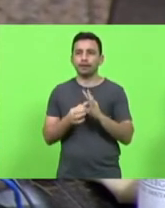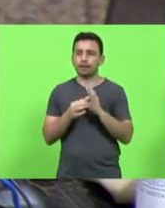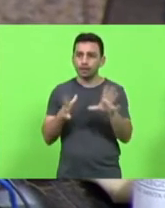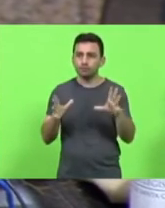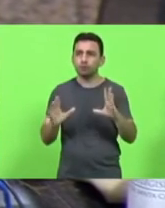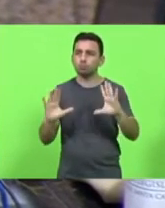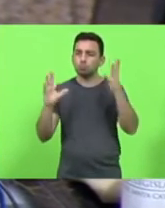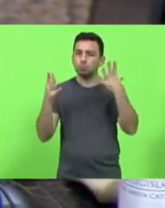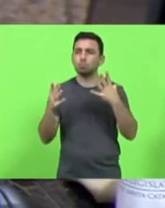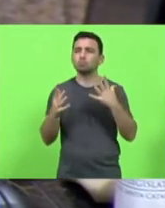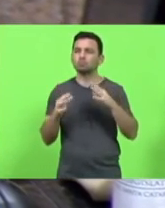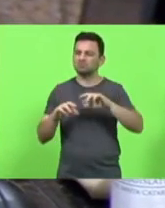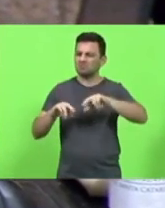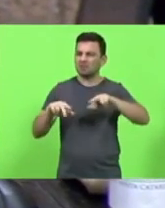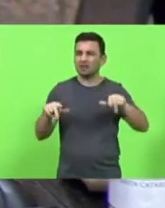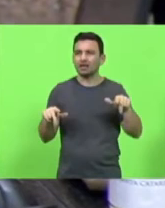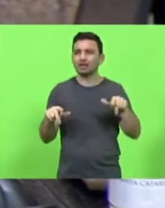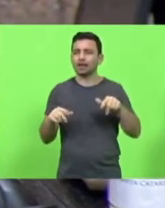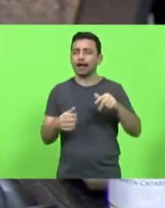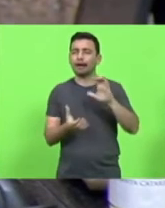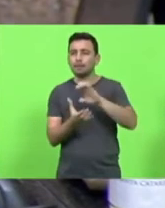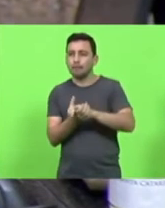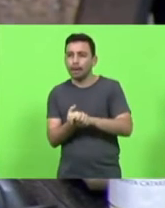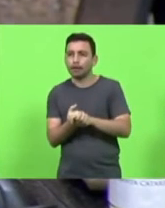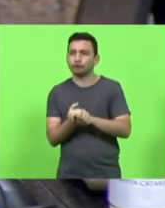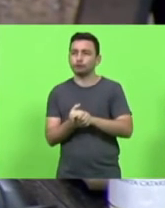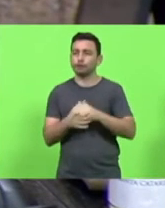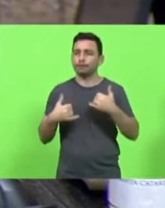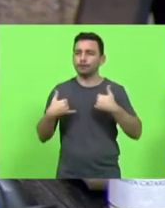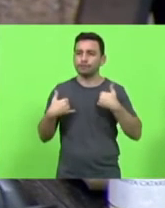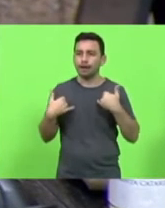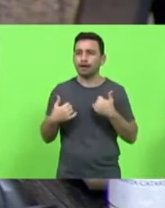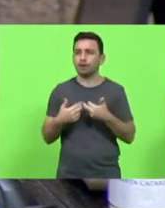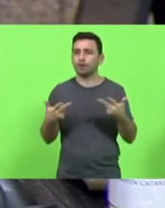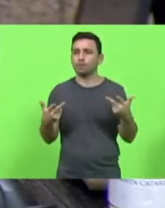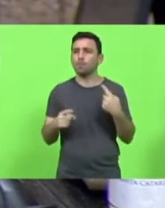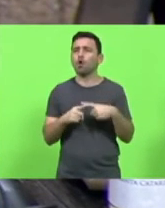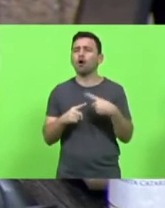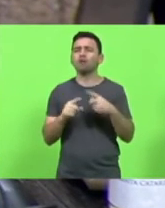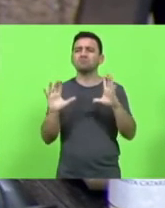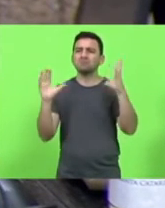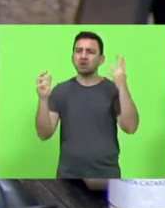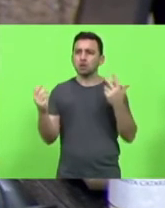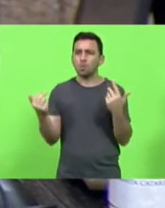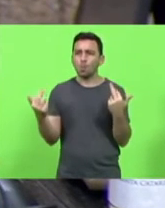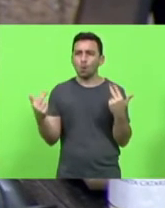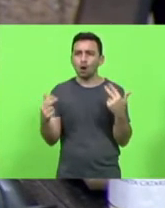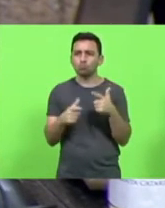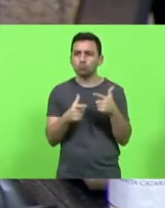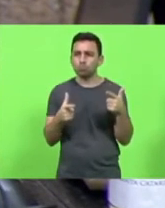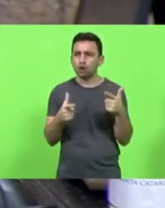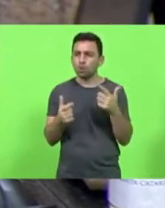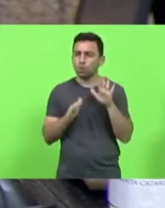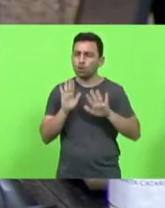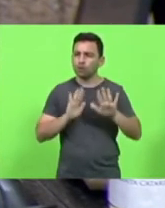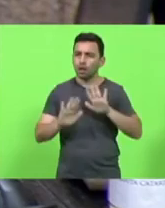sociais, estão sendo liberados casamentos, festas de aniversário. Por que um evento com a mesma proporção e com os mesmos